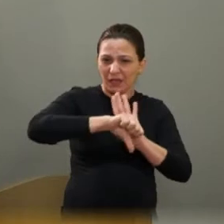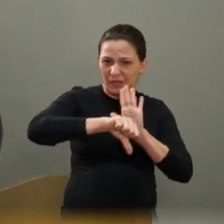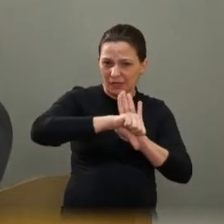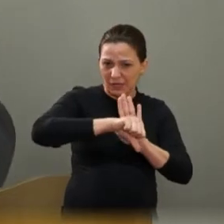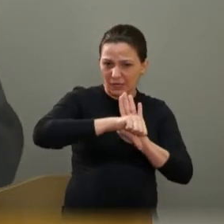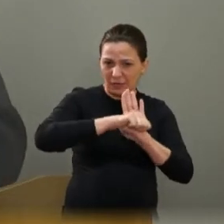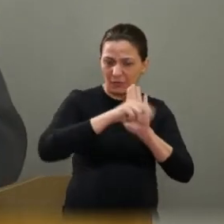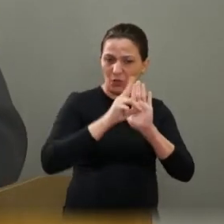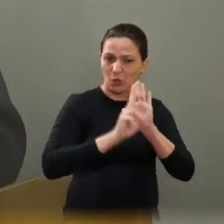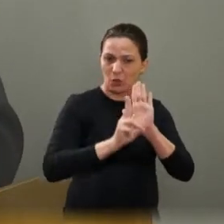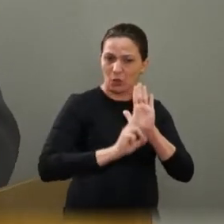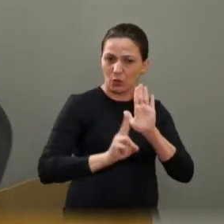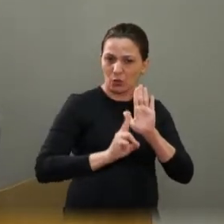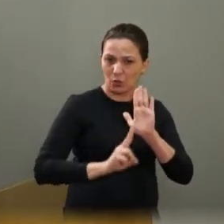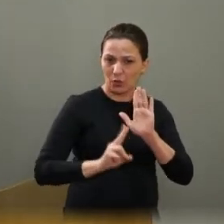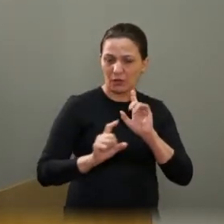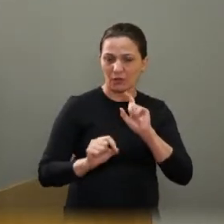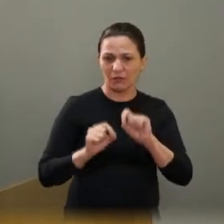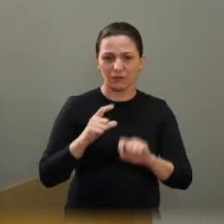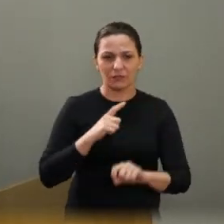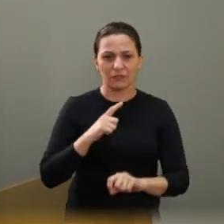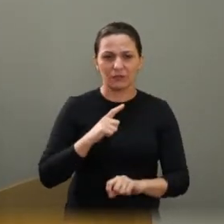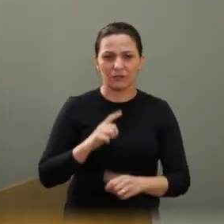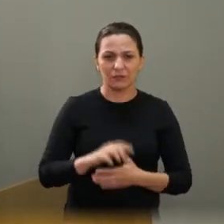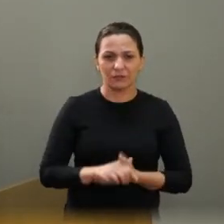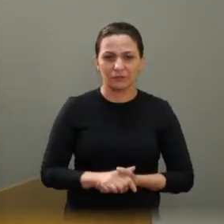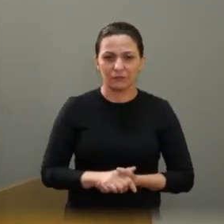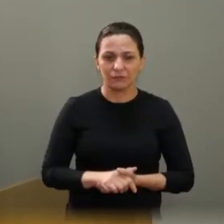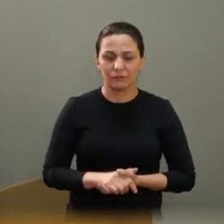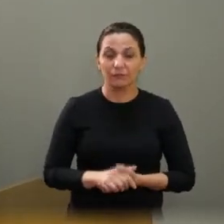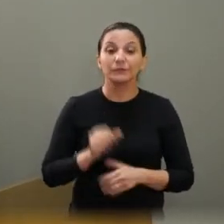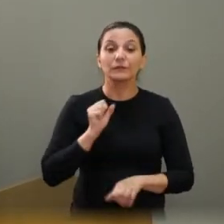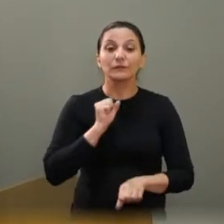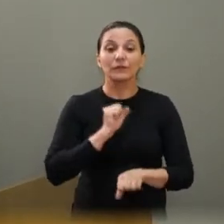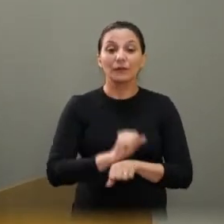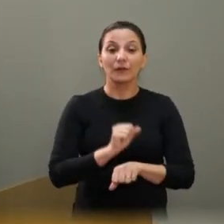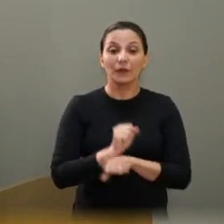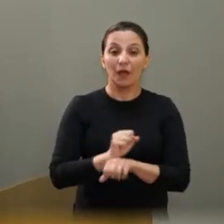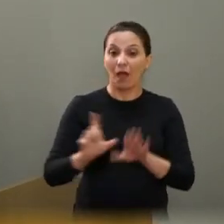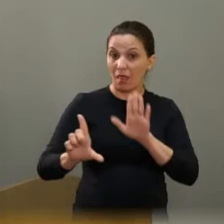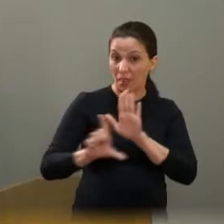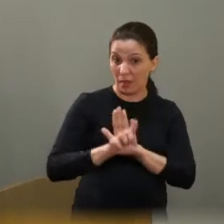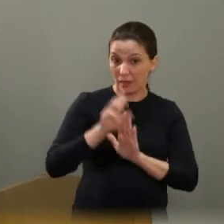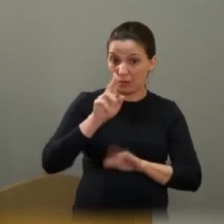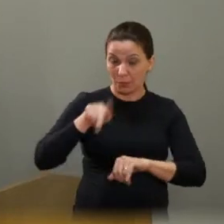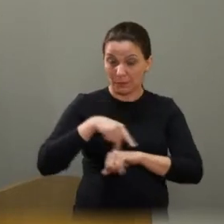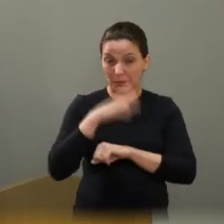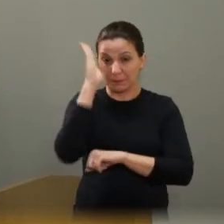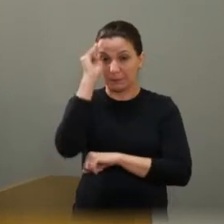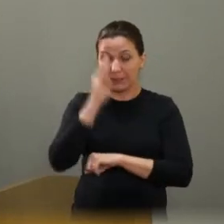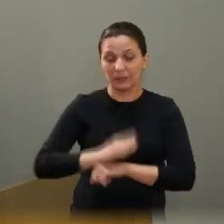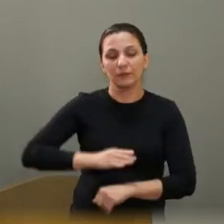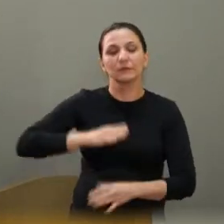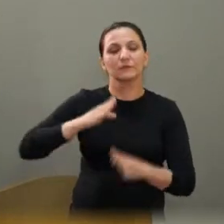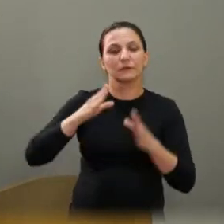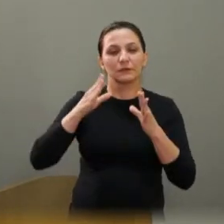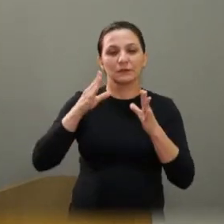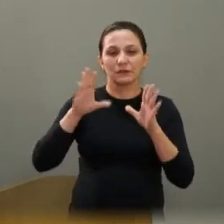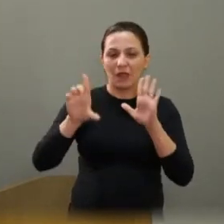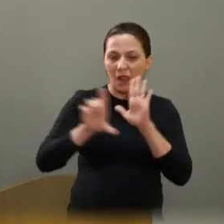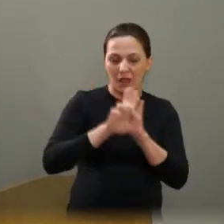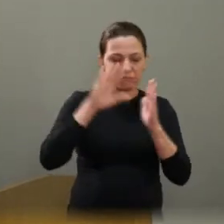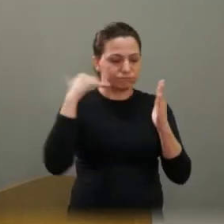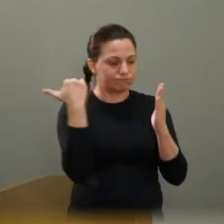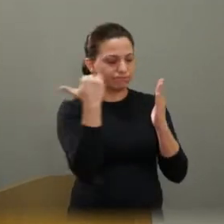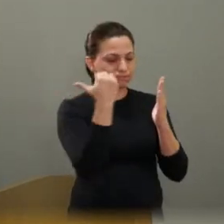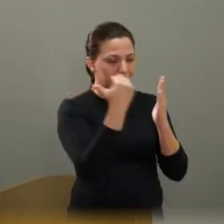na relação ao nosso ambiente nesse país Espero que às vezes país sejam realmente cumprida para